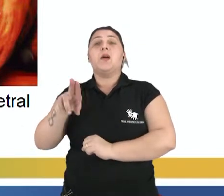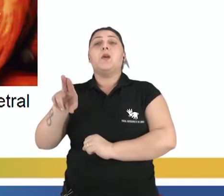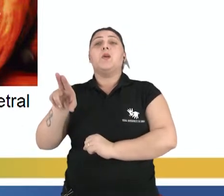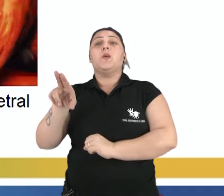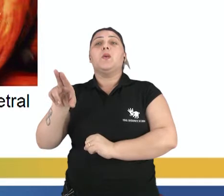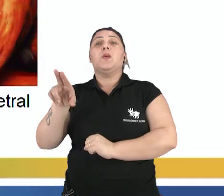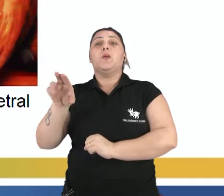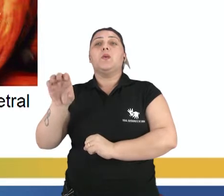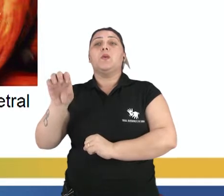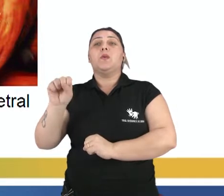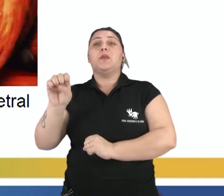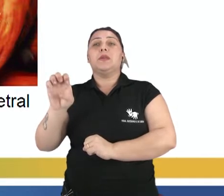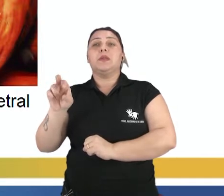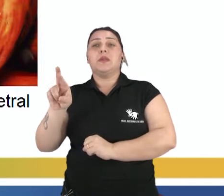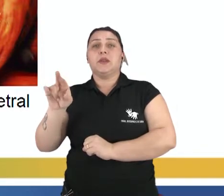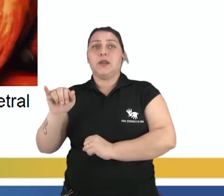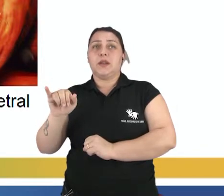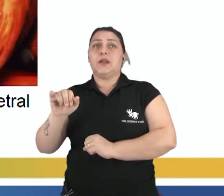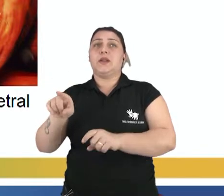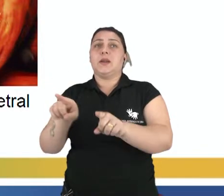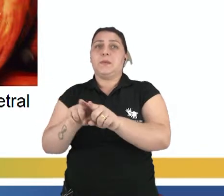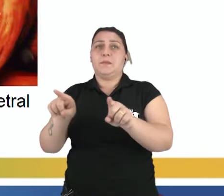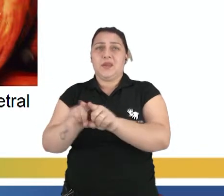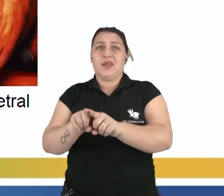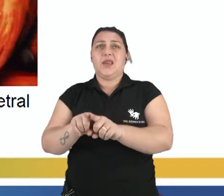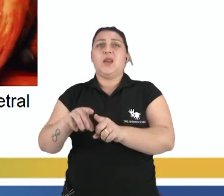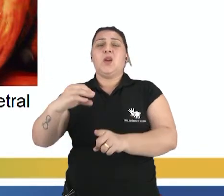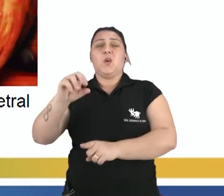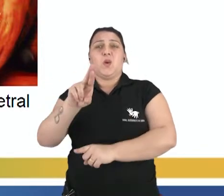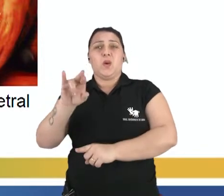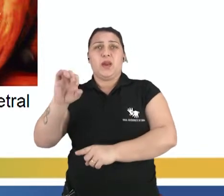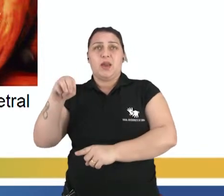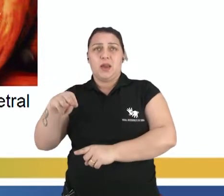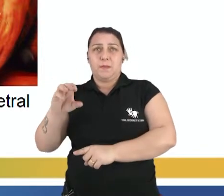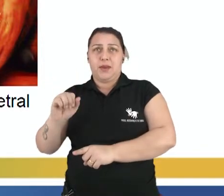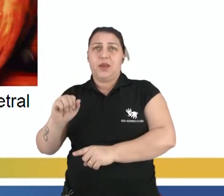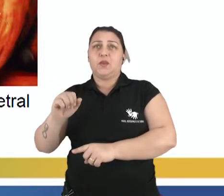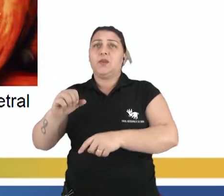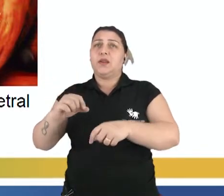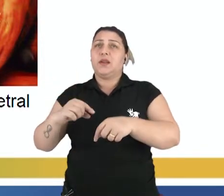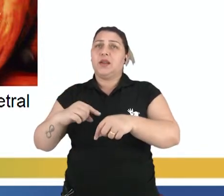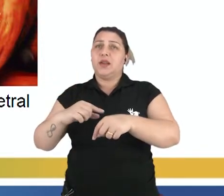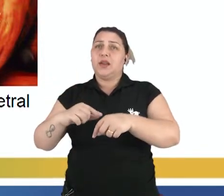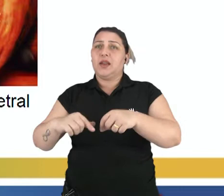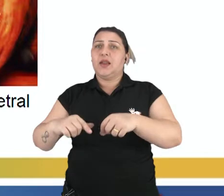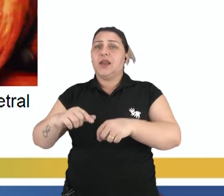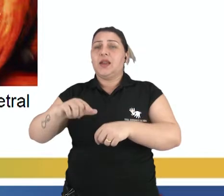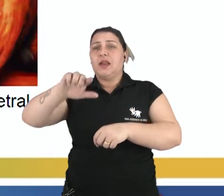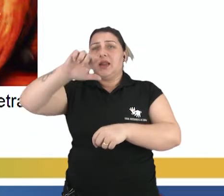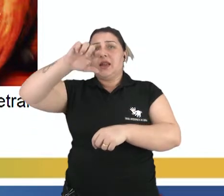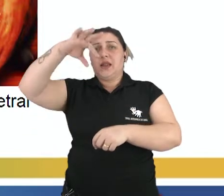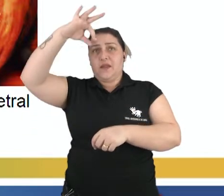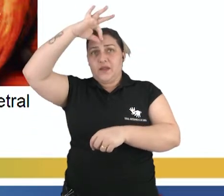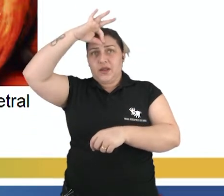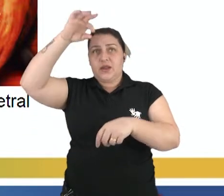genitais, corrimento uretral, corrimento vaginal e doença